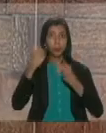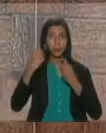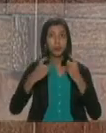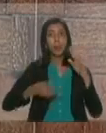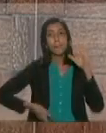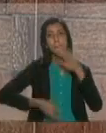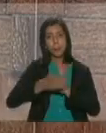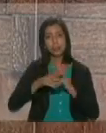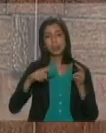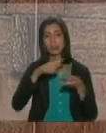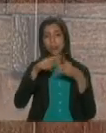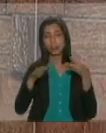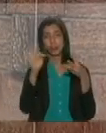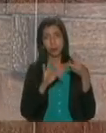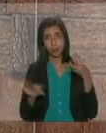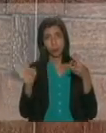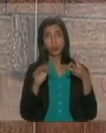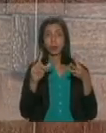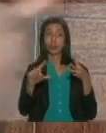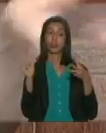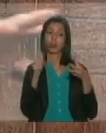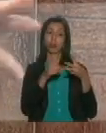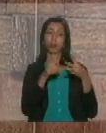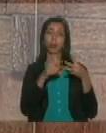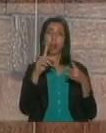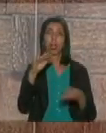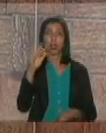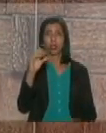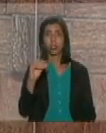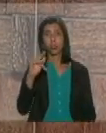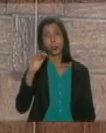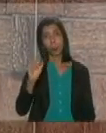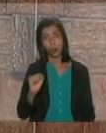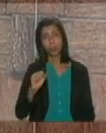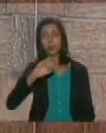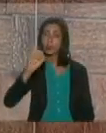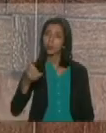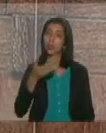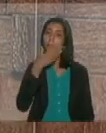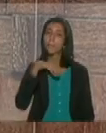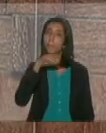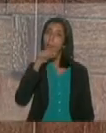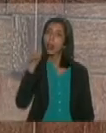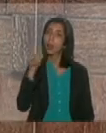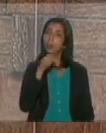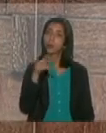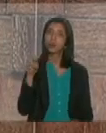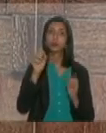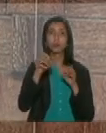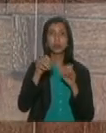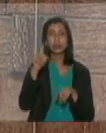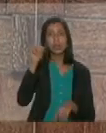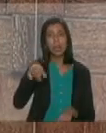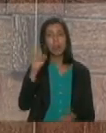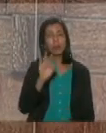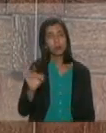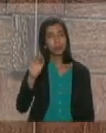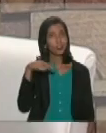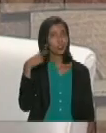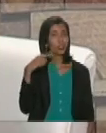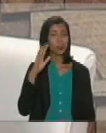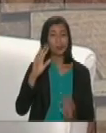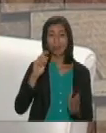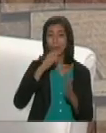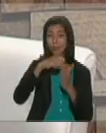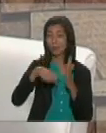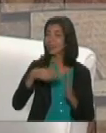Passei nos 3, mas escolhi a Cândido Mendes, porque eu falei, sou bolsa, vou aproveitar. E vou fazer a Cândido Mendes, que meu pai dava aula, eu era bolsa, né? Que é direito. Direito. Não